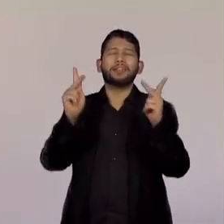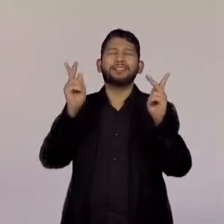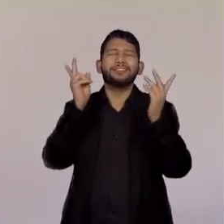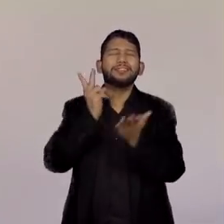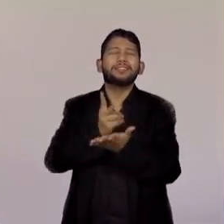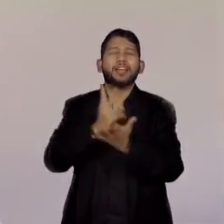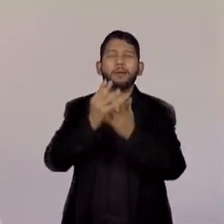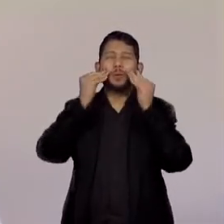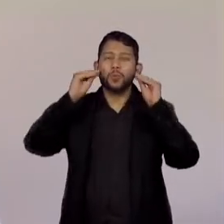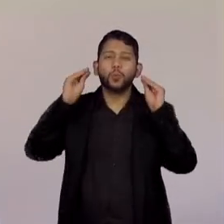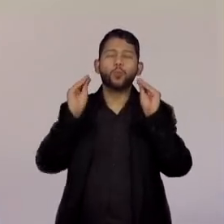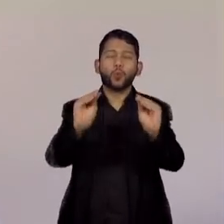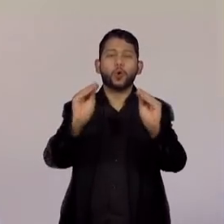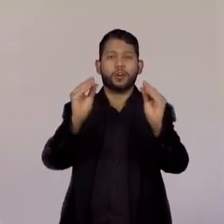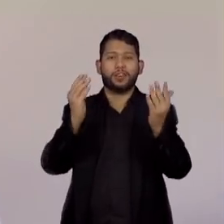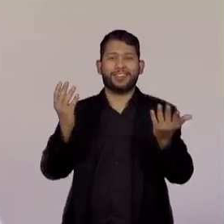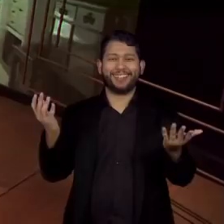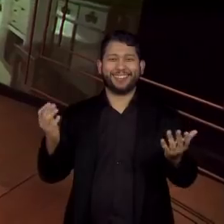Vanderlei.